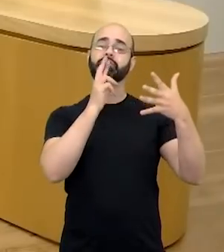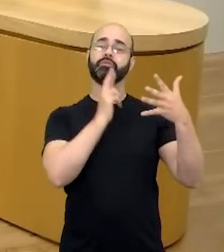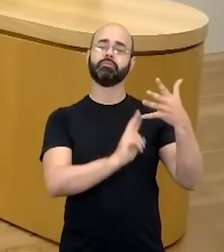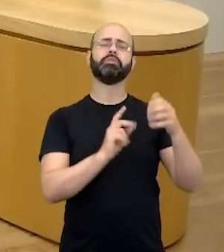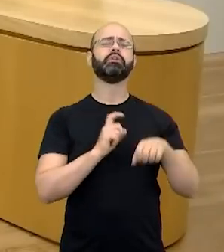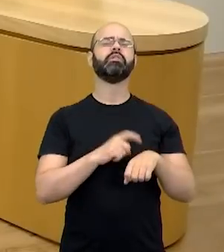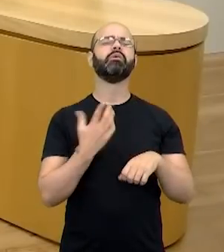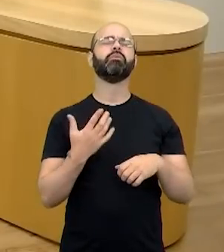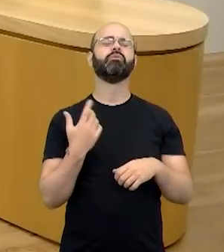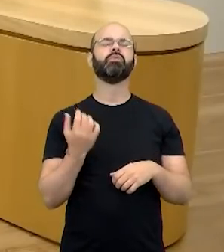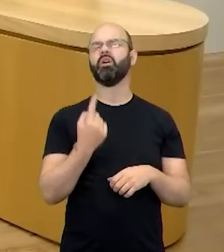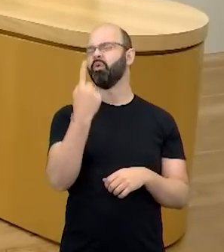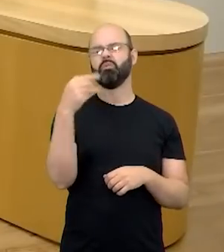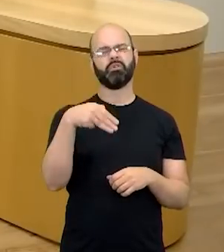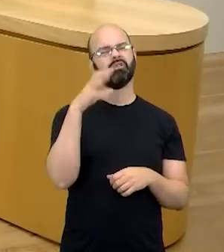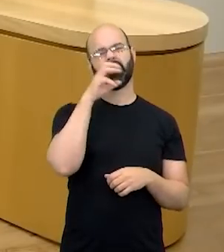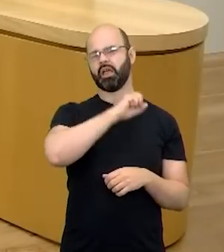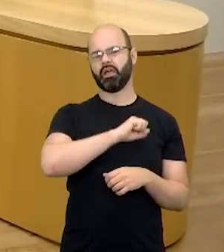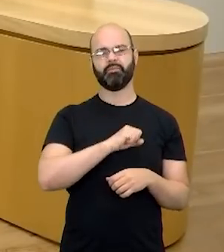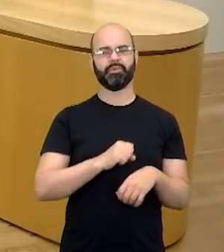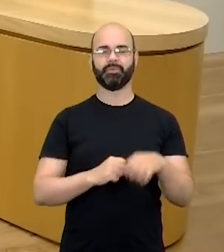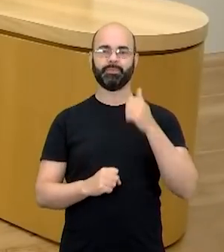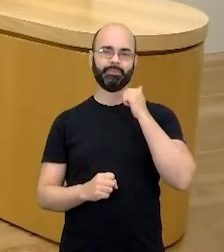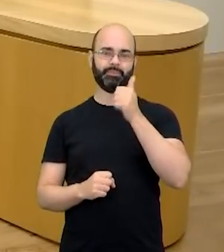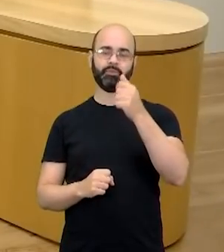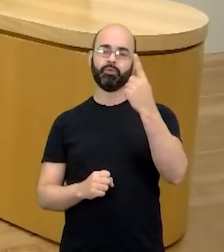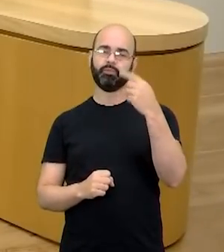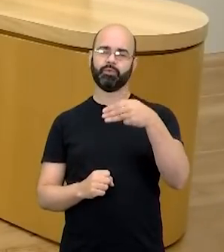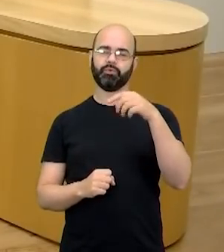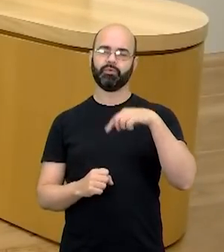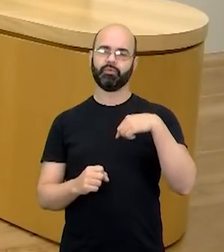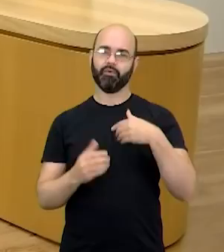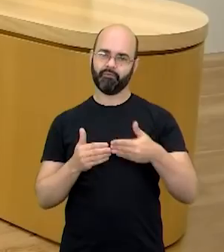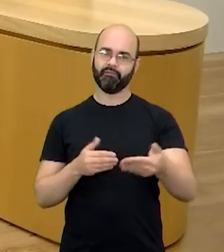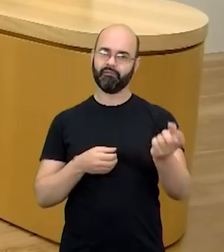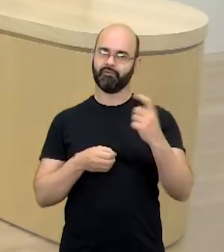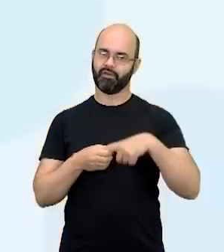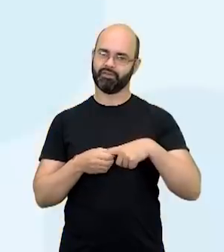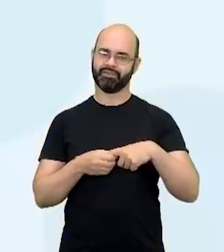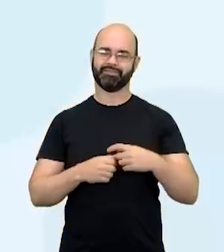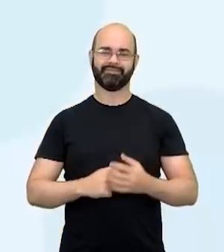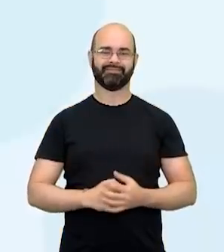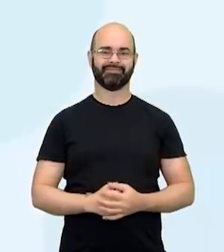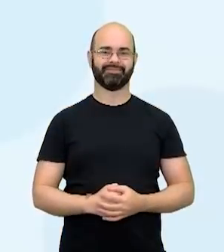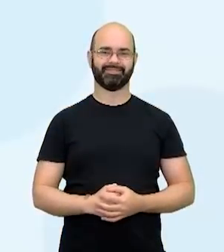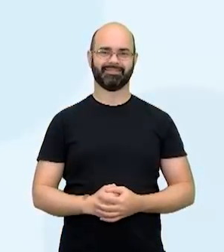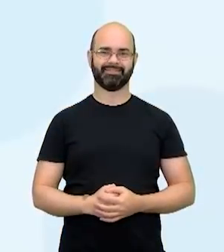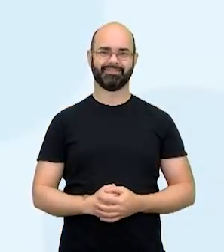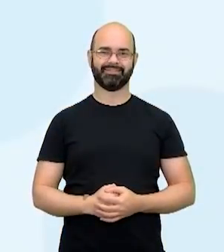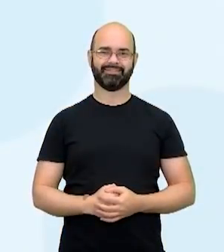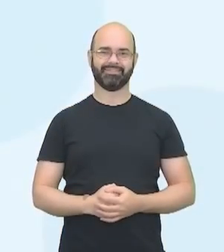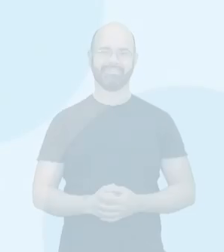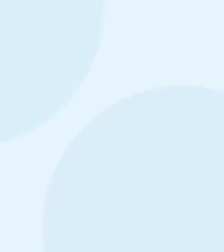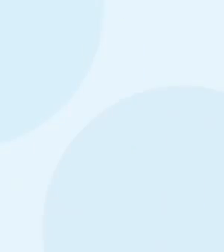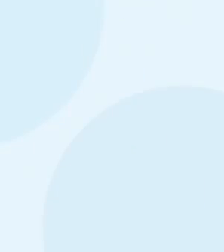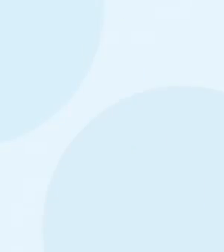Quanto tempo? Dá um minutinho, rapidinho. Um minutinho? Beleza, então um minuto a gente já retorna aí. Bom trabalho.